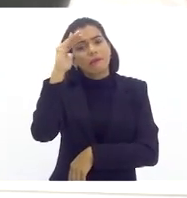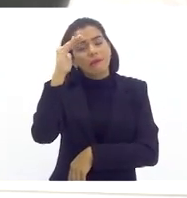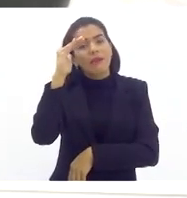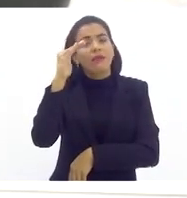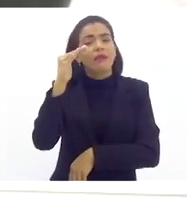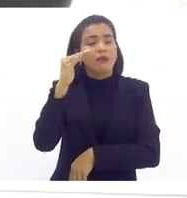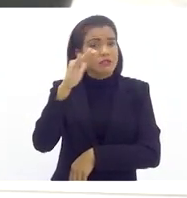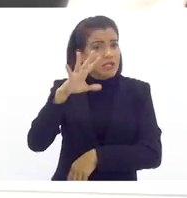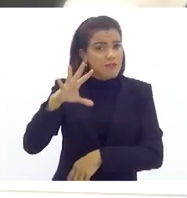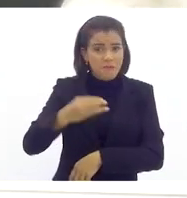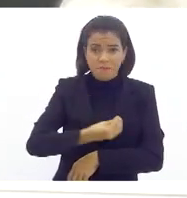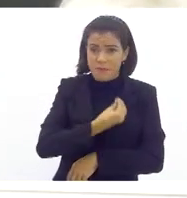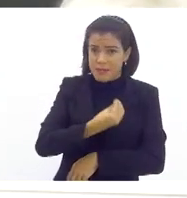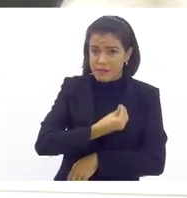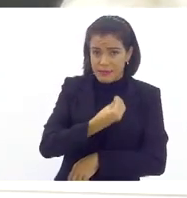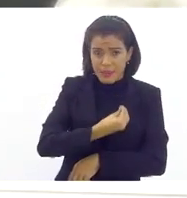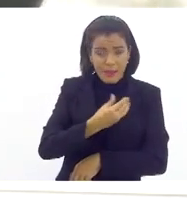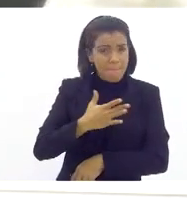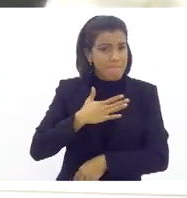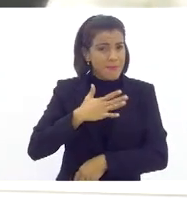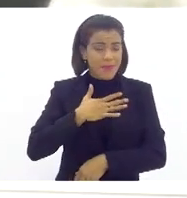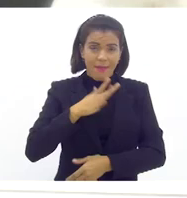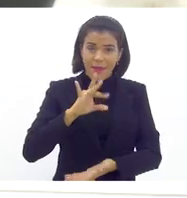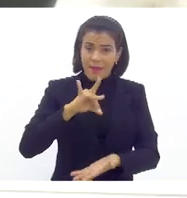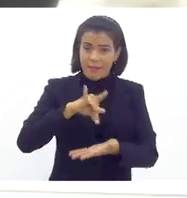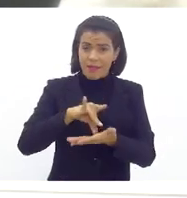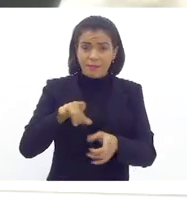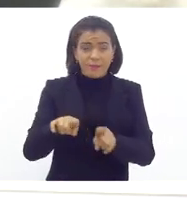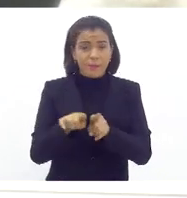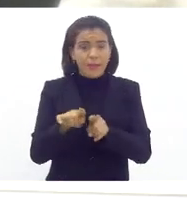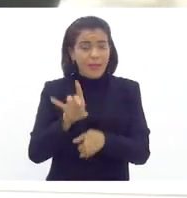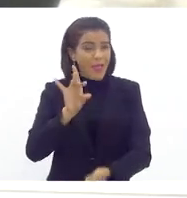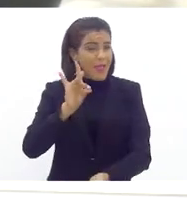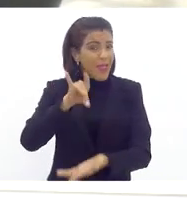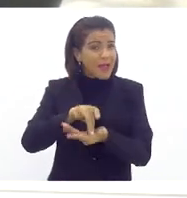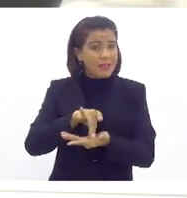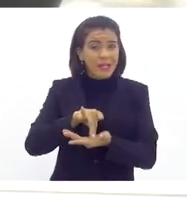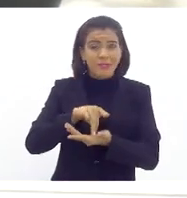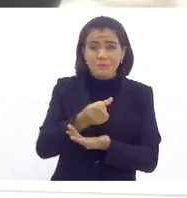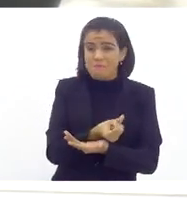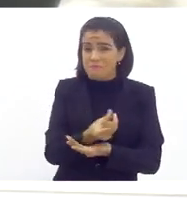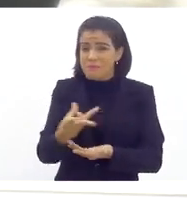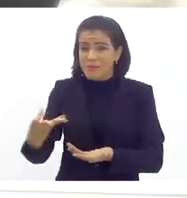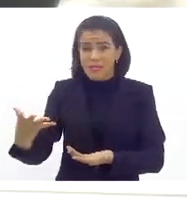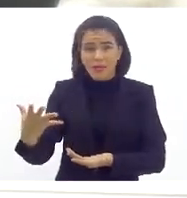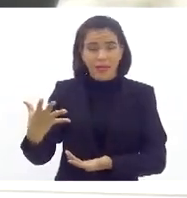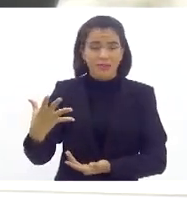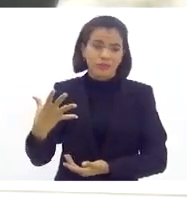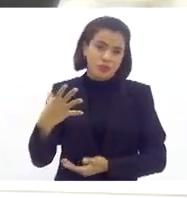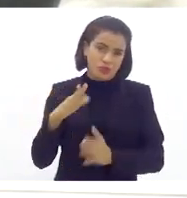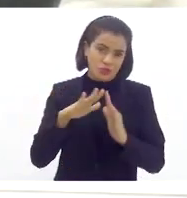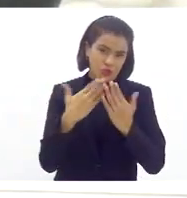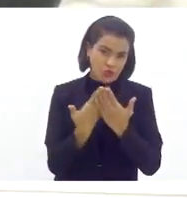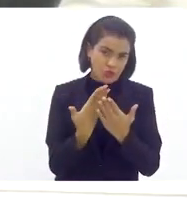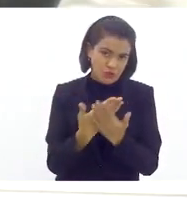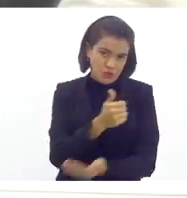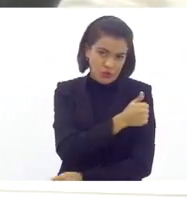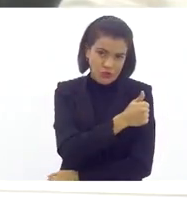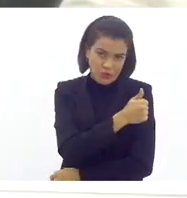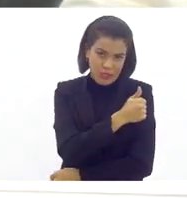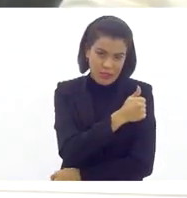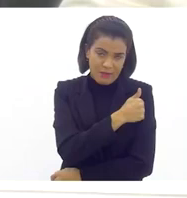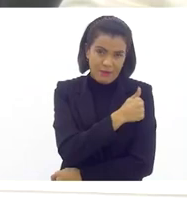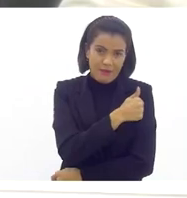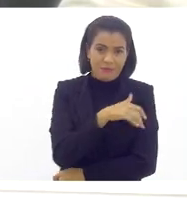esteve presente diretamente na minha realidade, a realidade de milhares de estudantes, de estudantes das escolas públicas